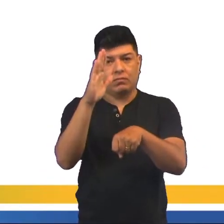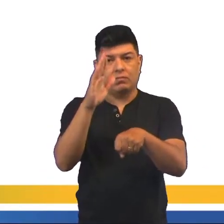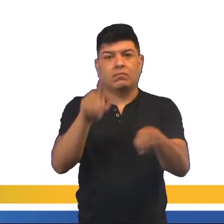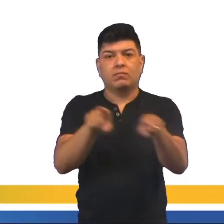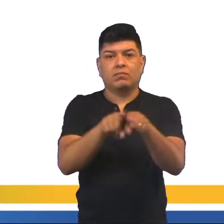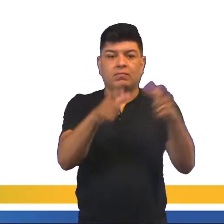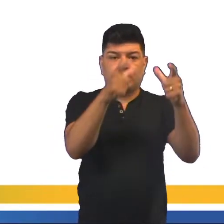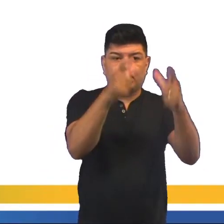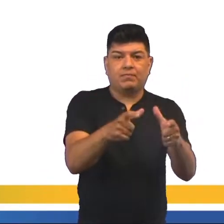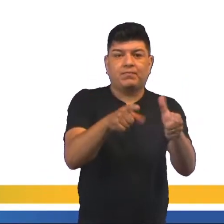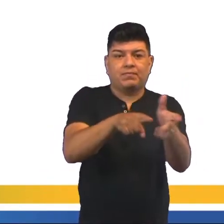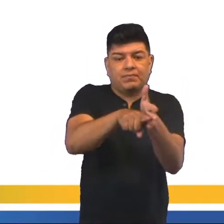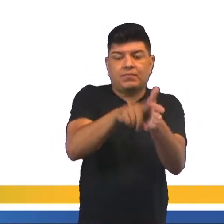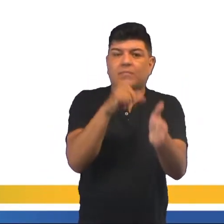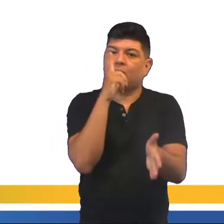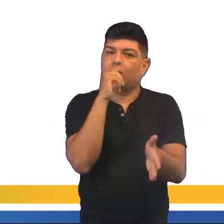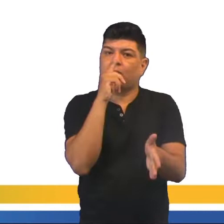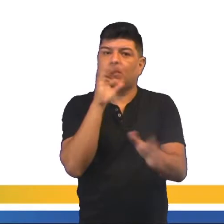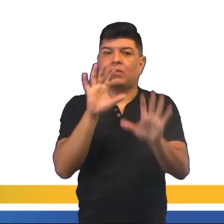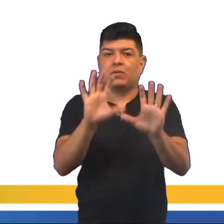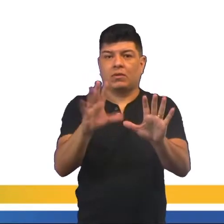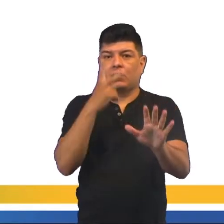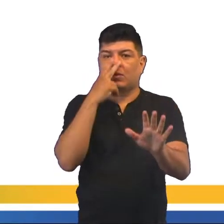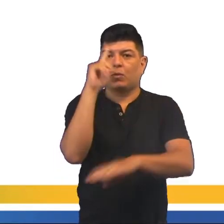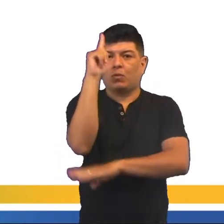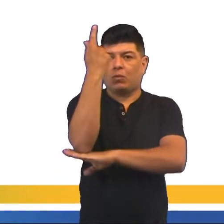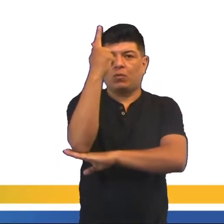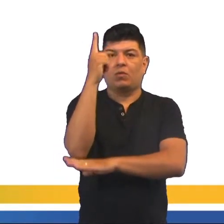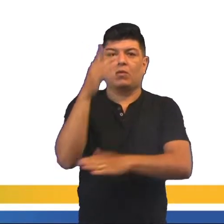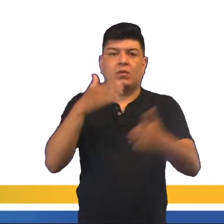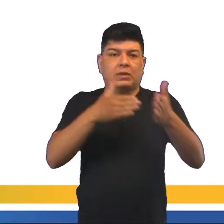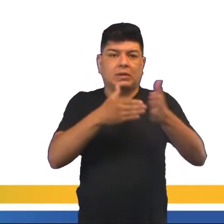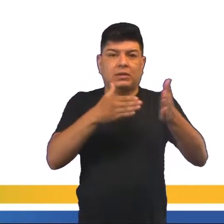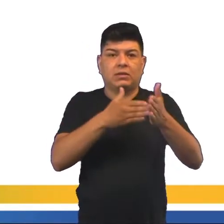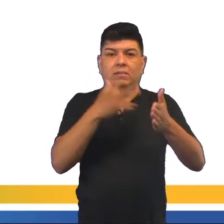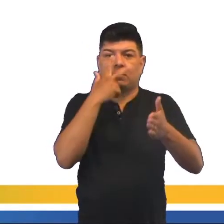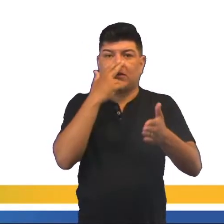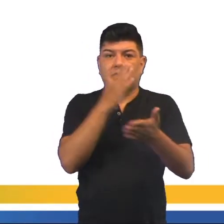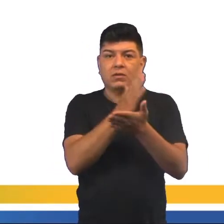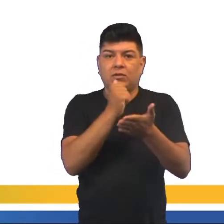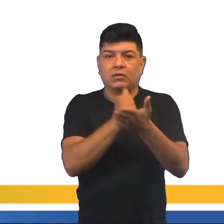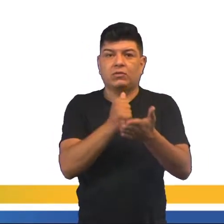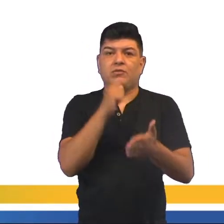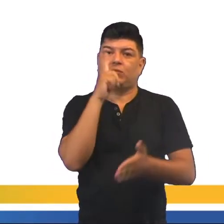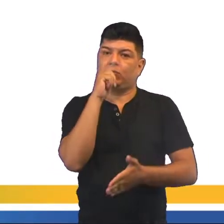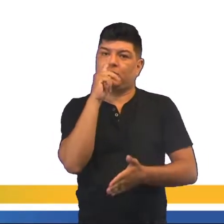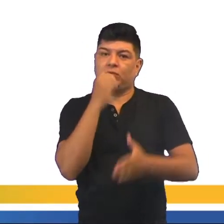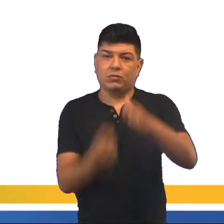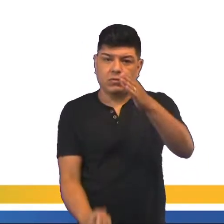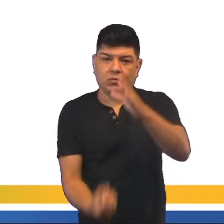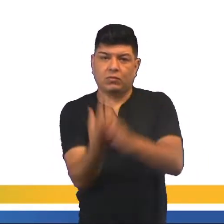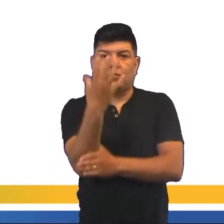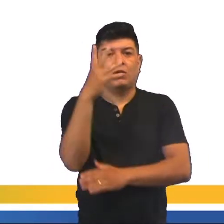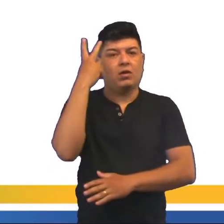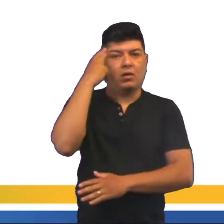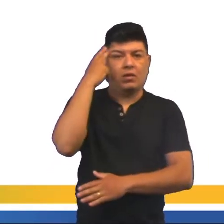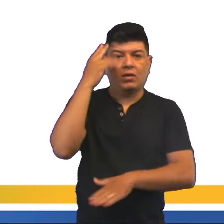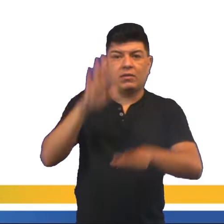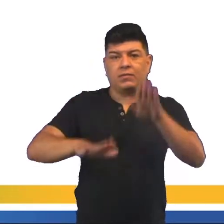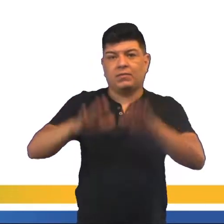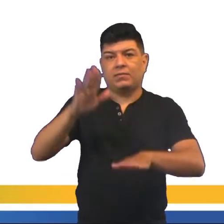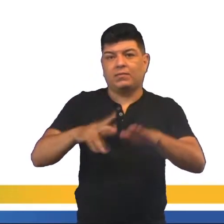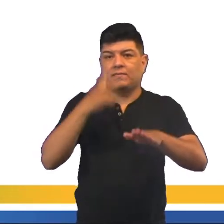hidrográficas. A bacia hidrográfica é uma unidade geográfica delimitada pelos divisores de água, formado normalmente